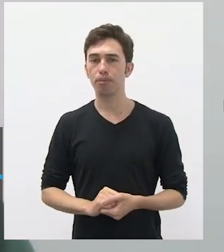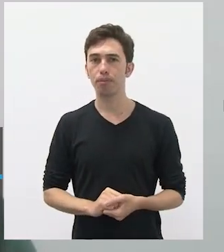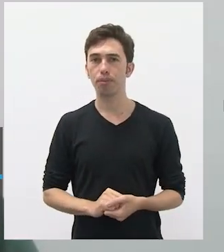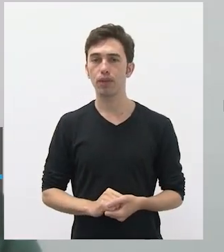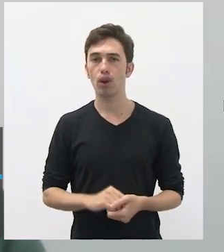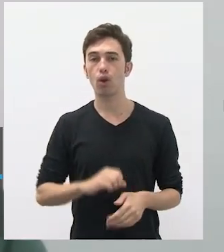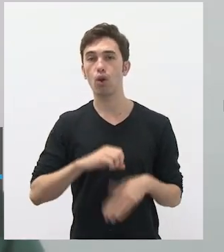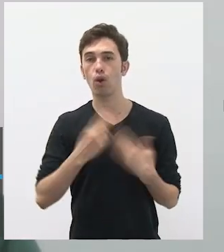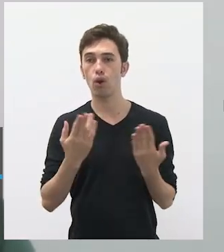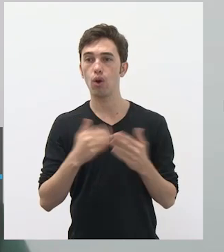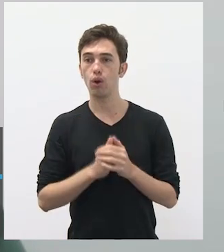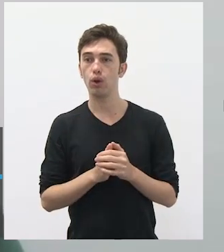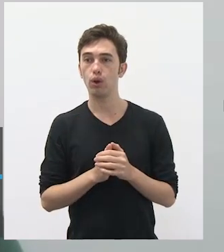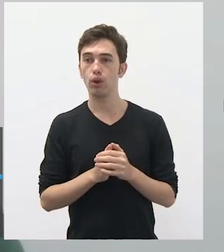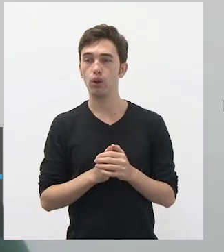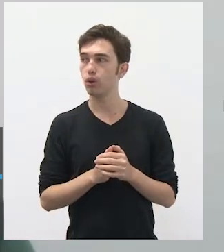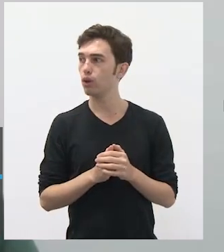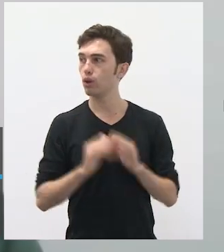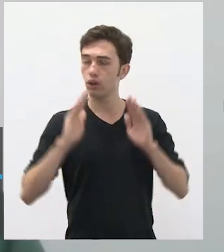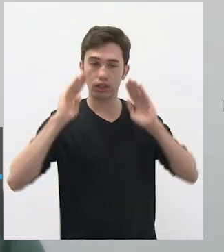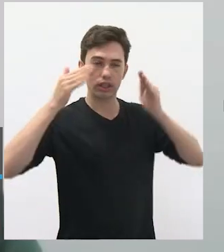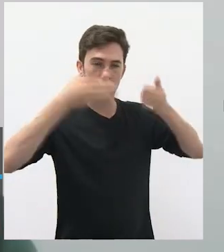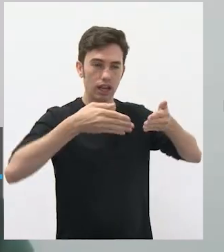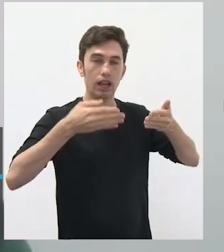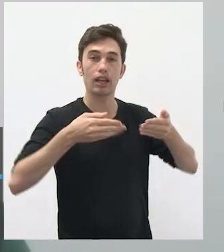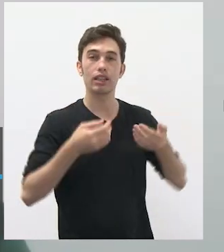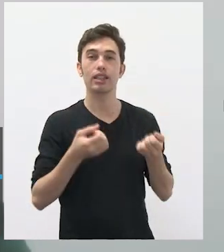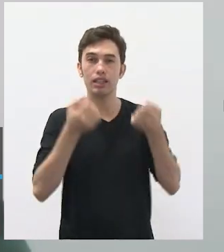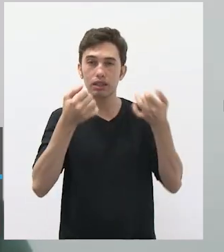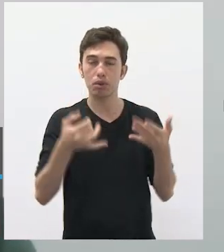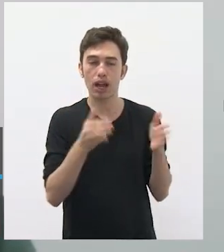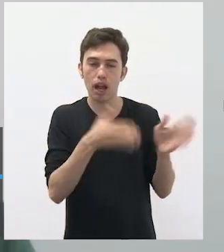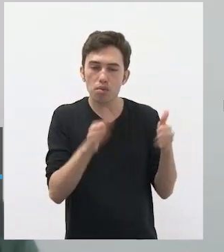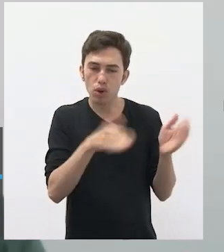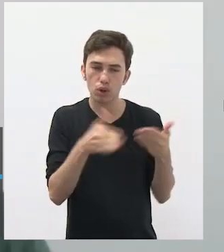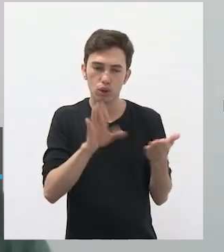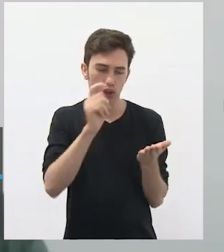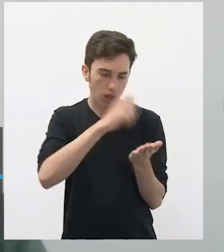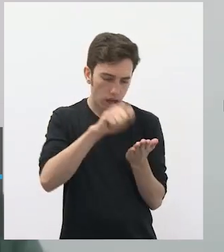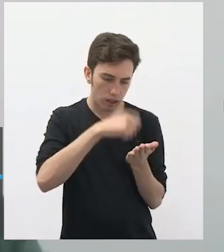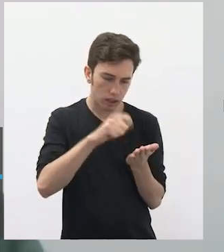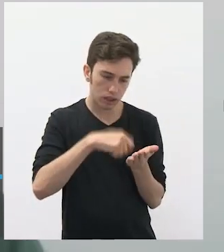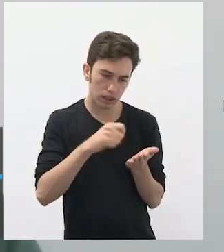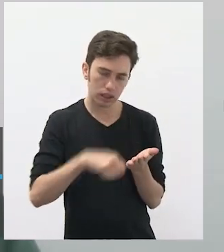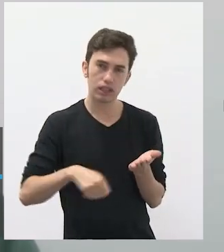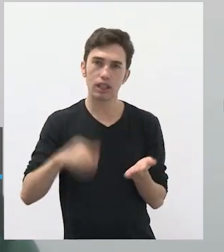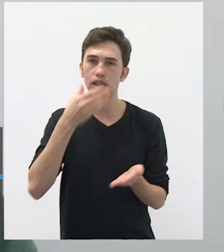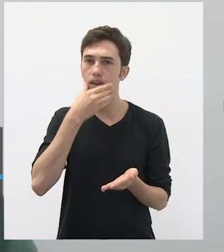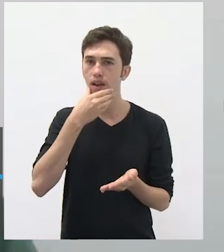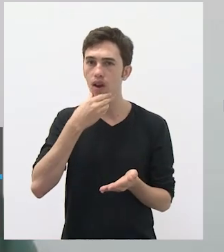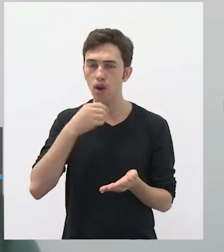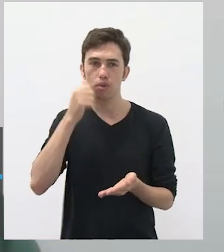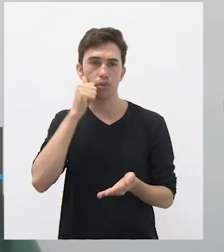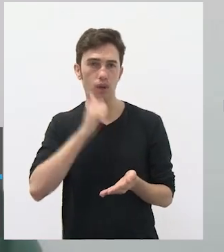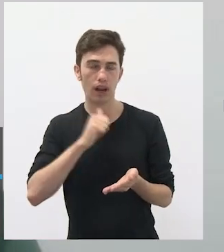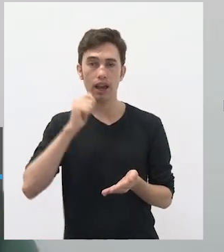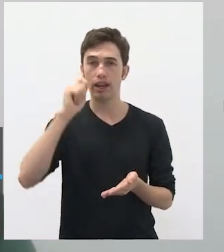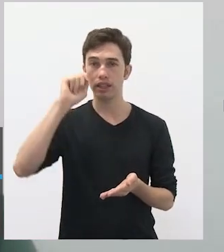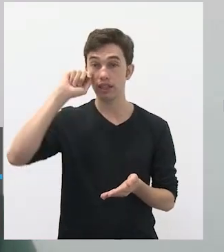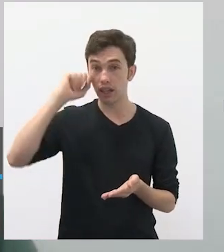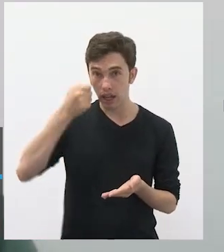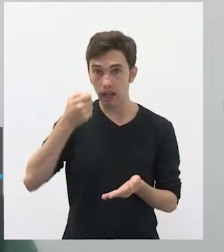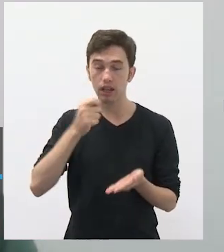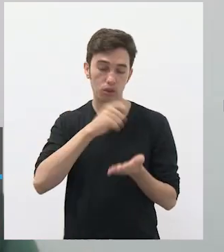o destaque que se traz aí à produção, né, à escrita de autoras e autores negros, que é